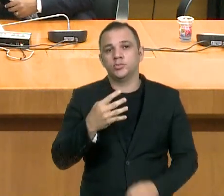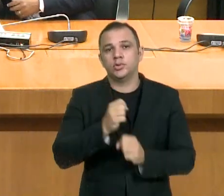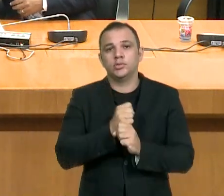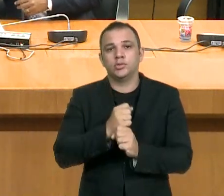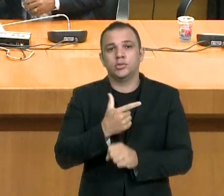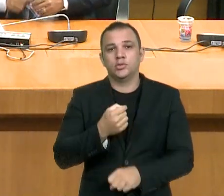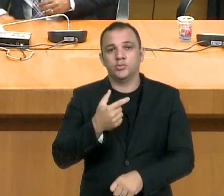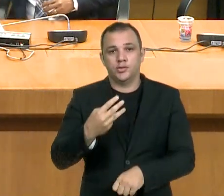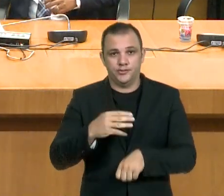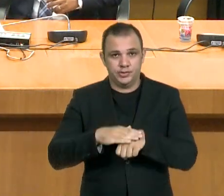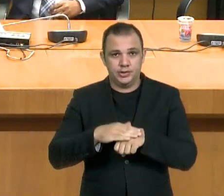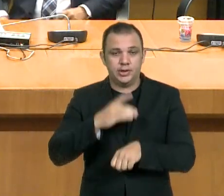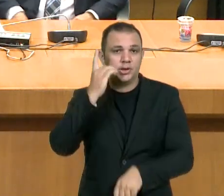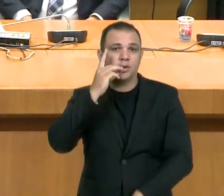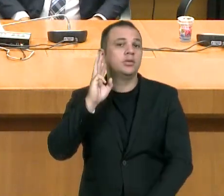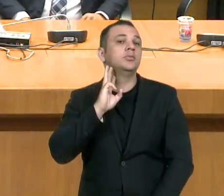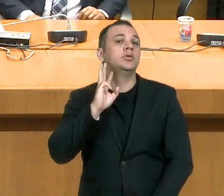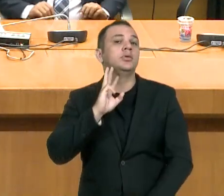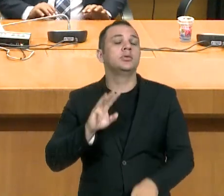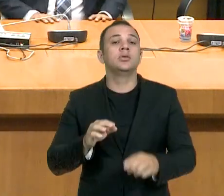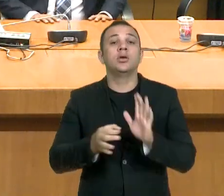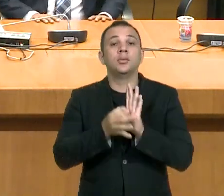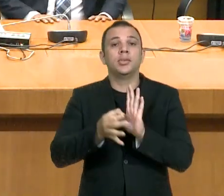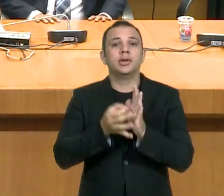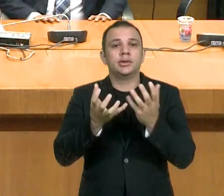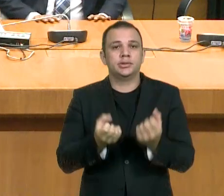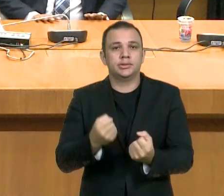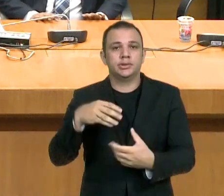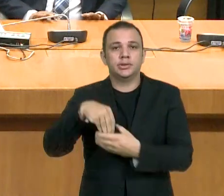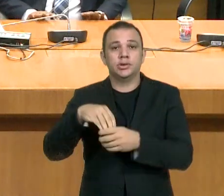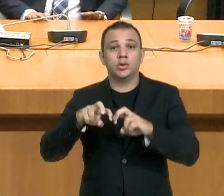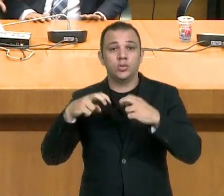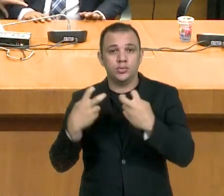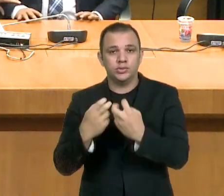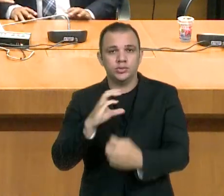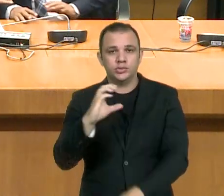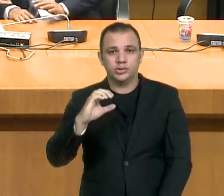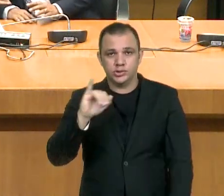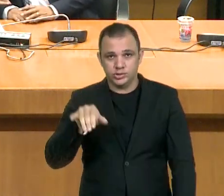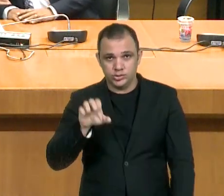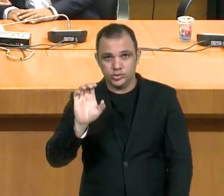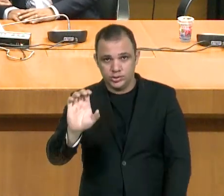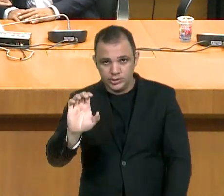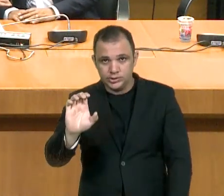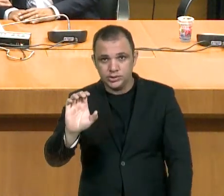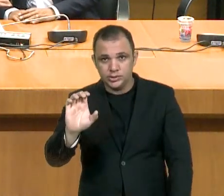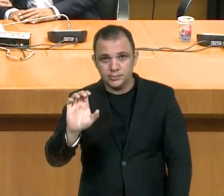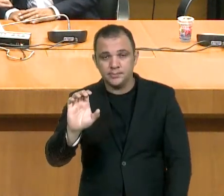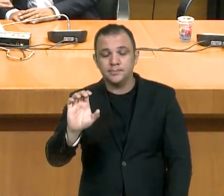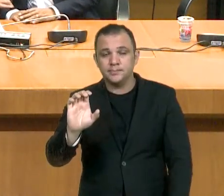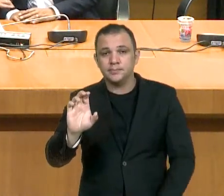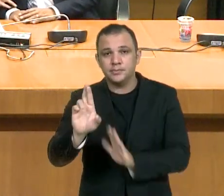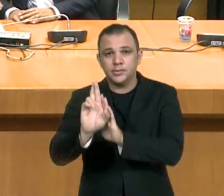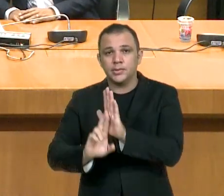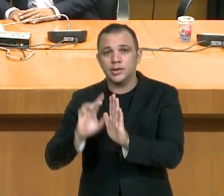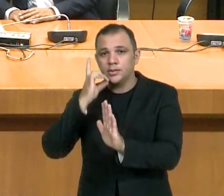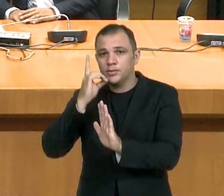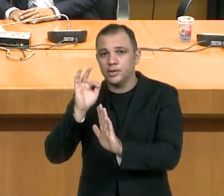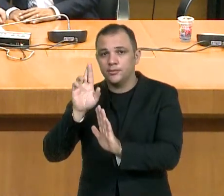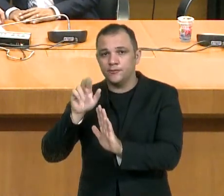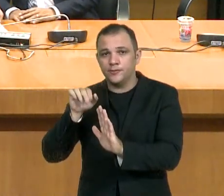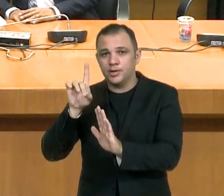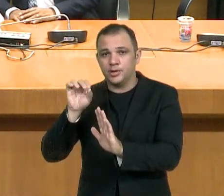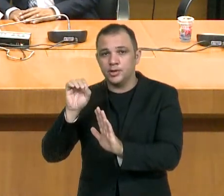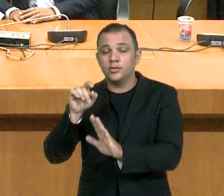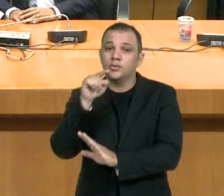119/124/2023, de autoria do deputado Hélio do Curso, com pareceres favoráveis das comissões de Constituição, Justiça e Cidadania, relator deputado Fernando Braide, e